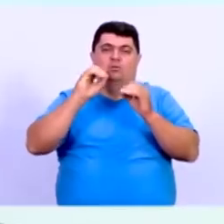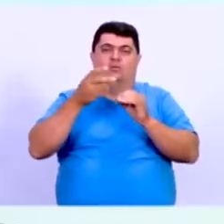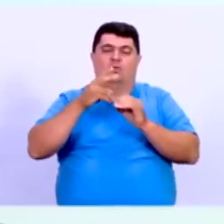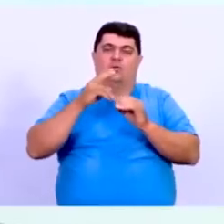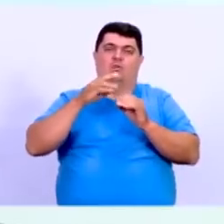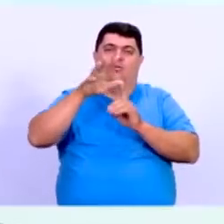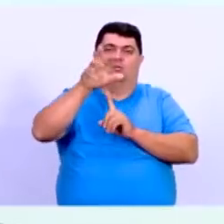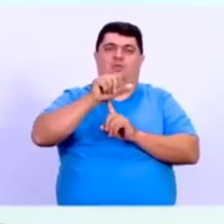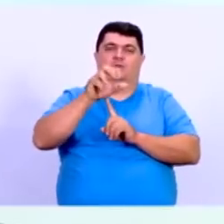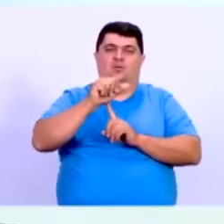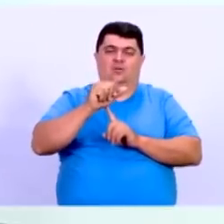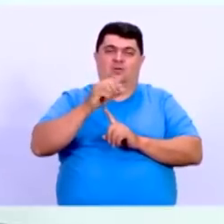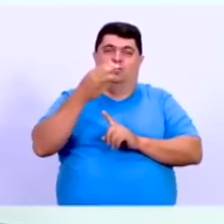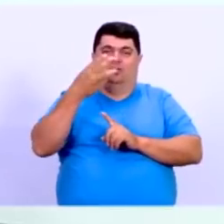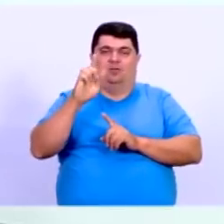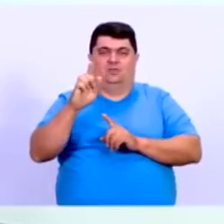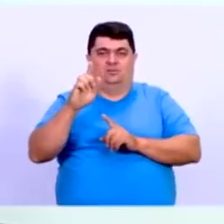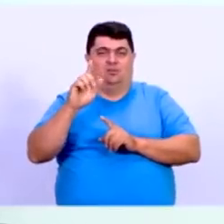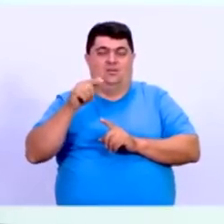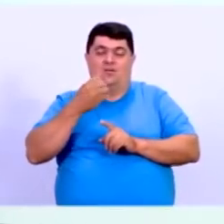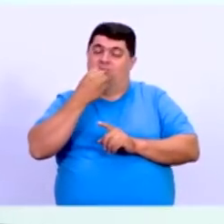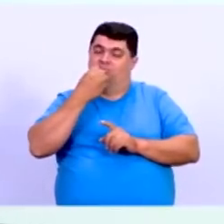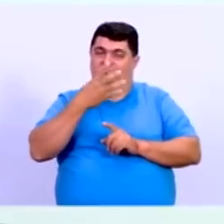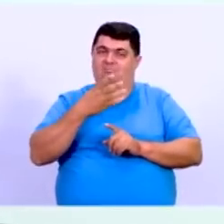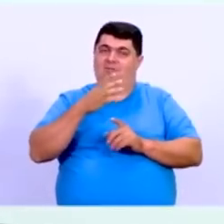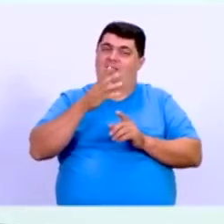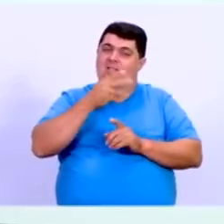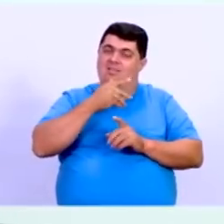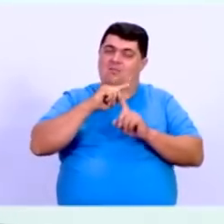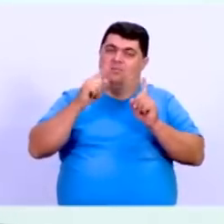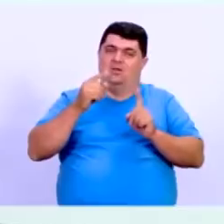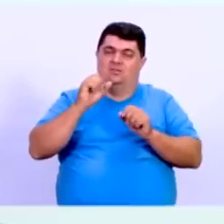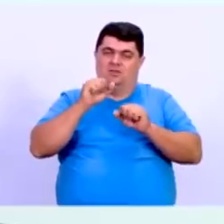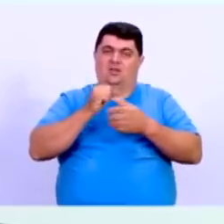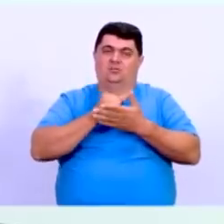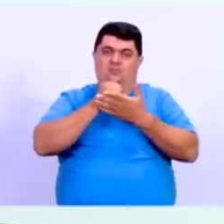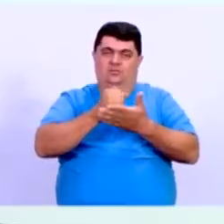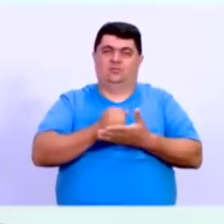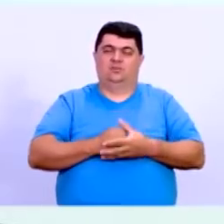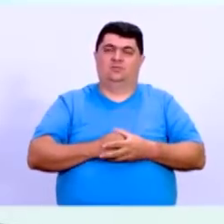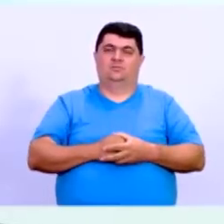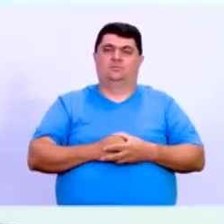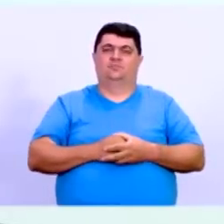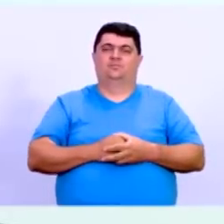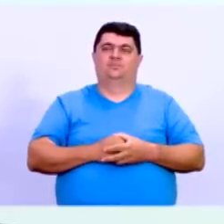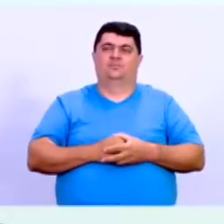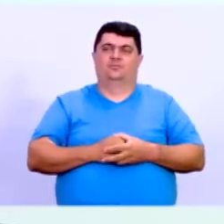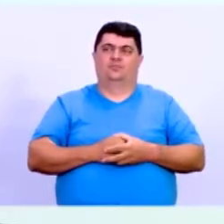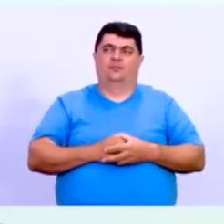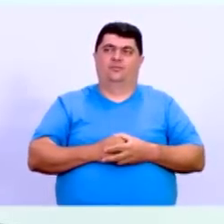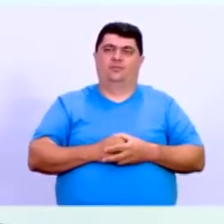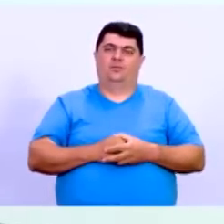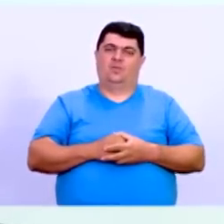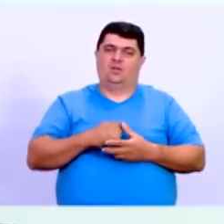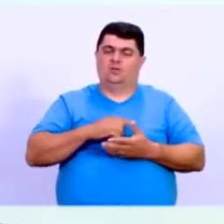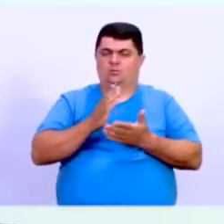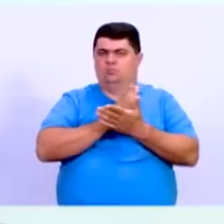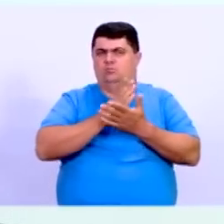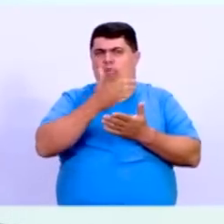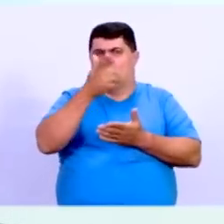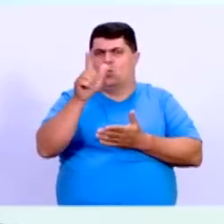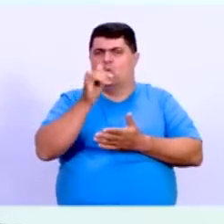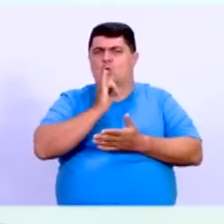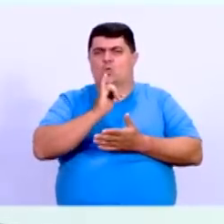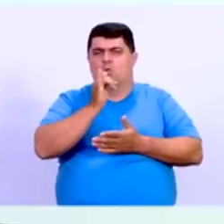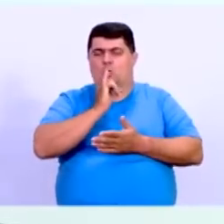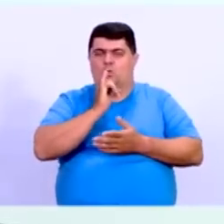Mas para quem não tem, pra é uma quem salvação. Não tem, é né? a salvação. Muito bem, pessoal. Olha só, nós temos aqui também alguns outros exemplos, tá? Que